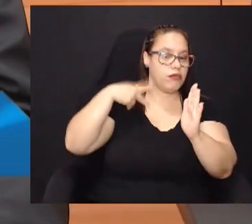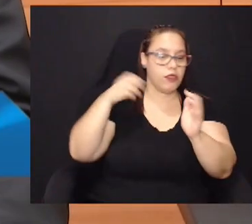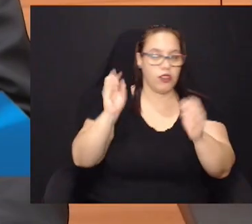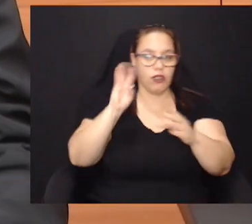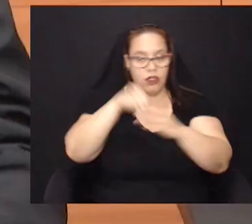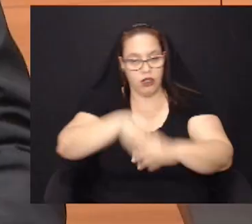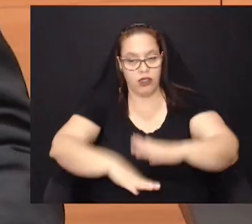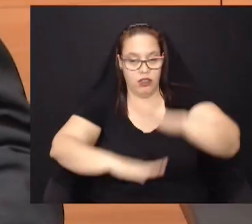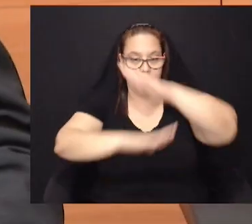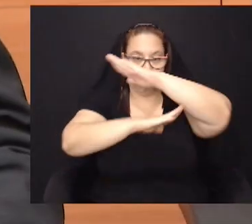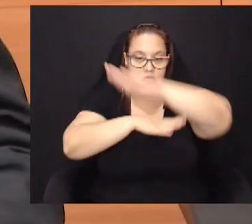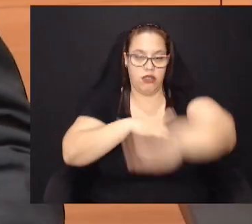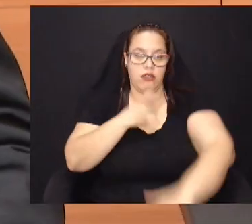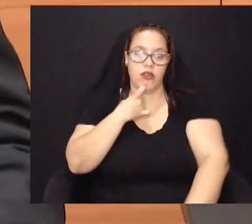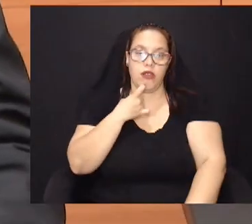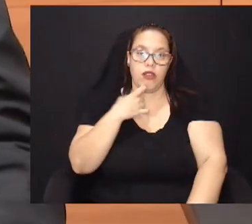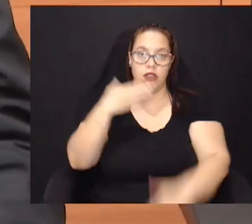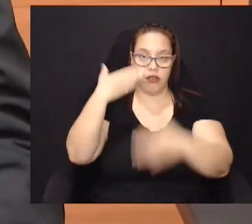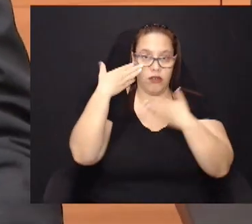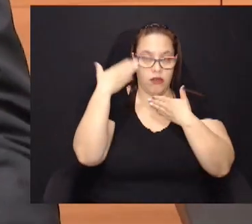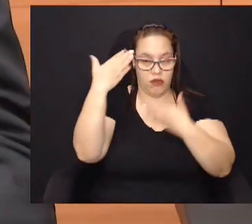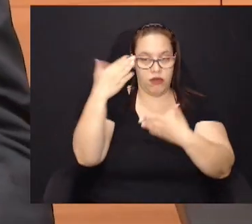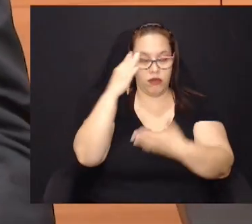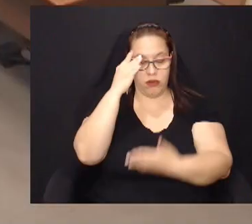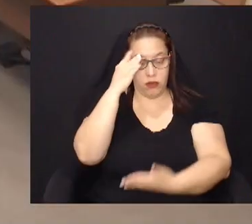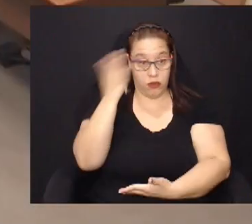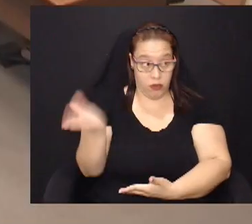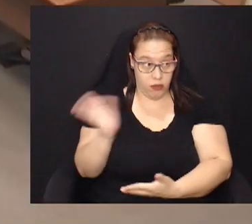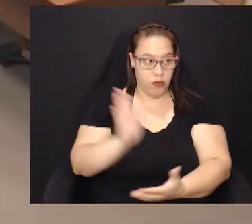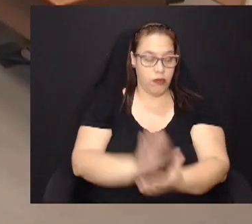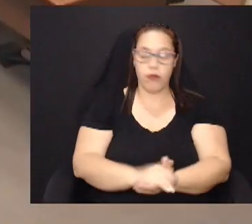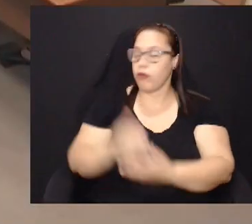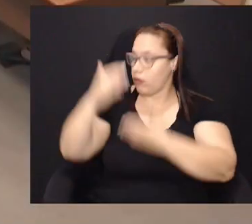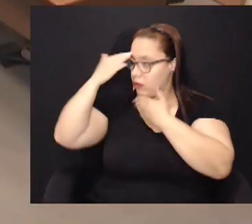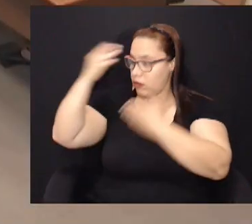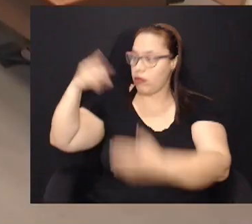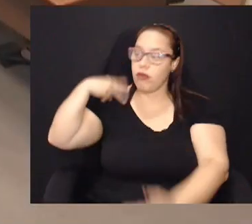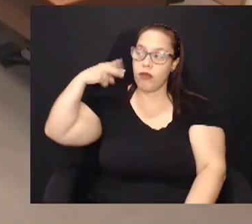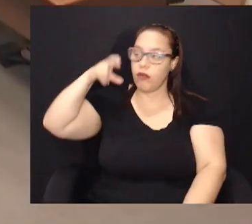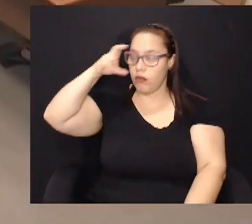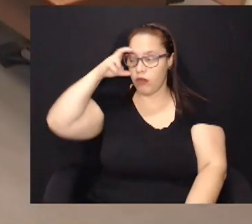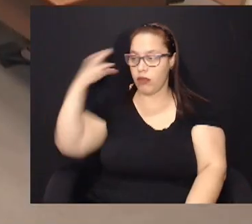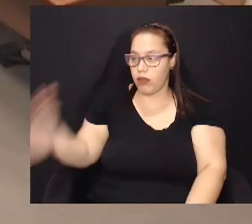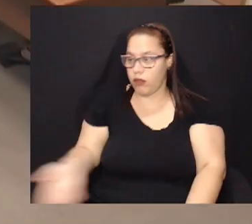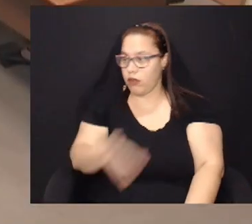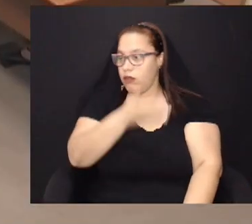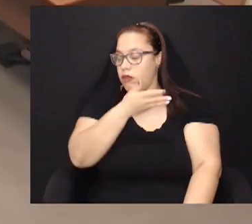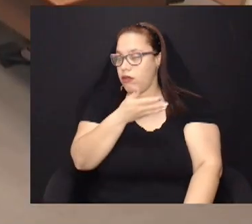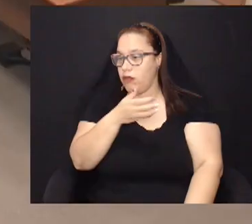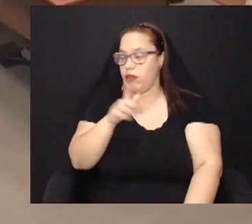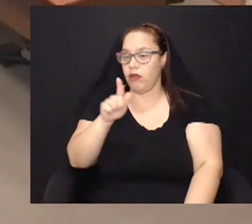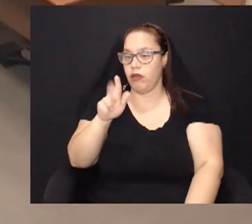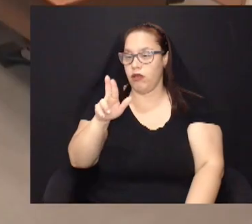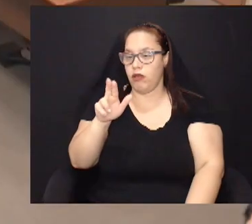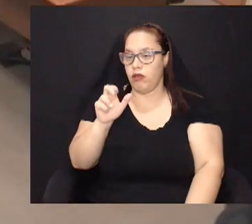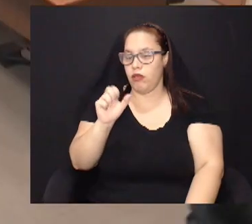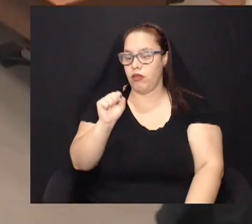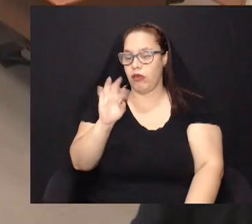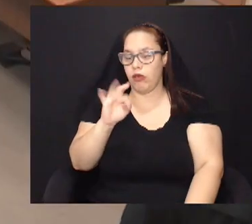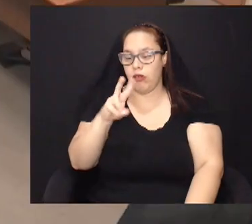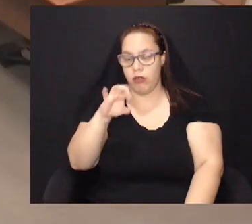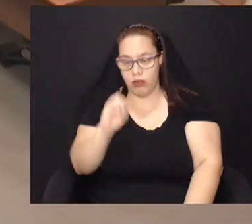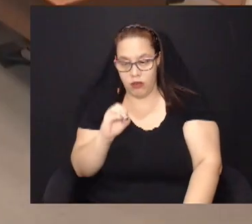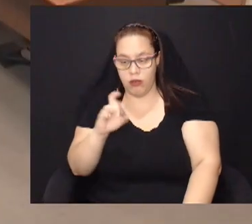Leis. Obrigado a todos e obrigado, vereador. Obrigado, vereador Carlinhos. Vou passar a palavra agora ao doutor Gustavo da